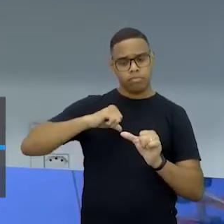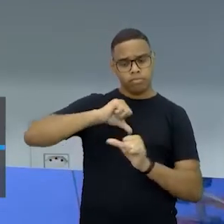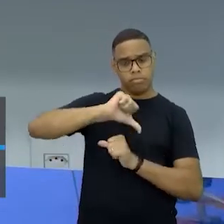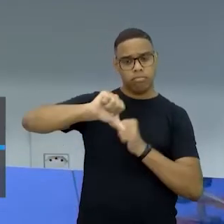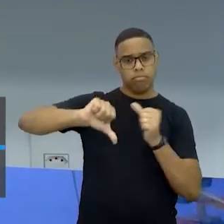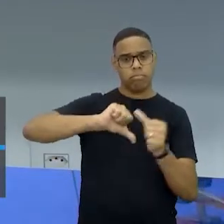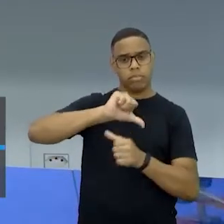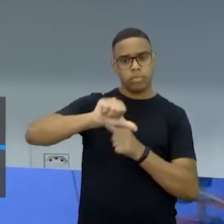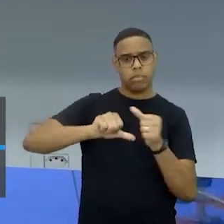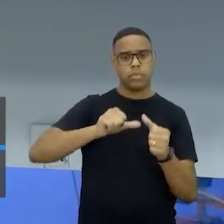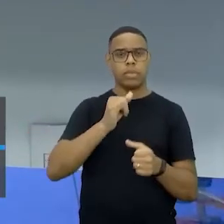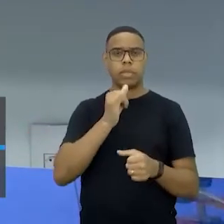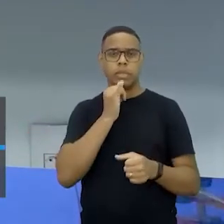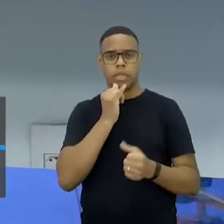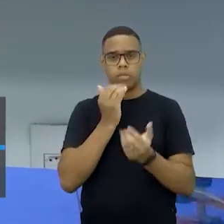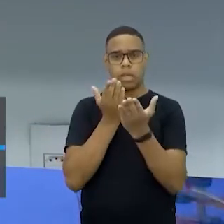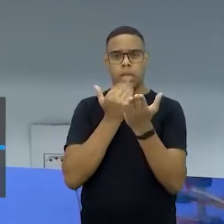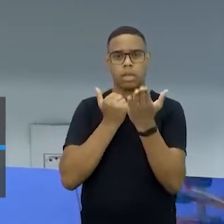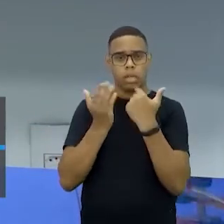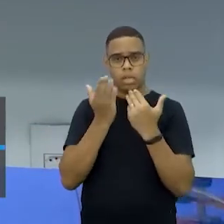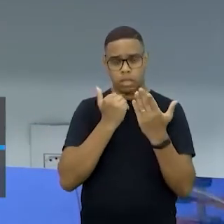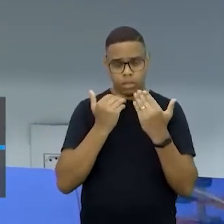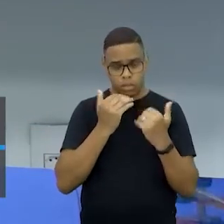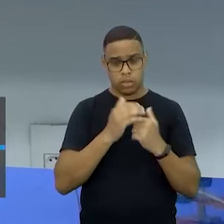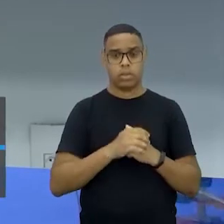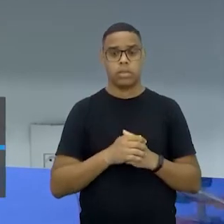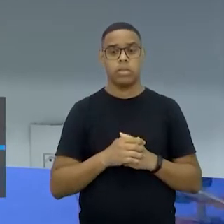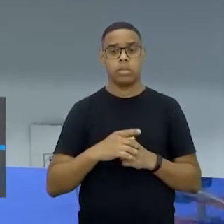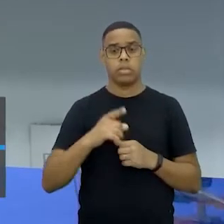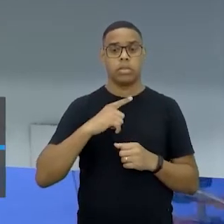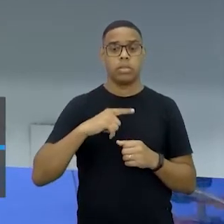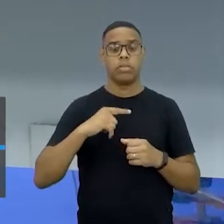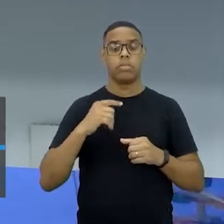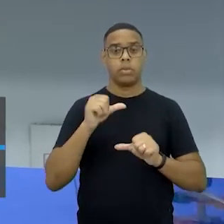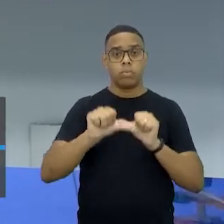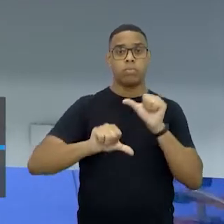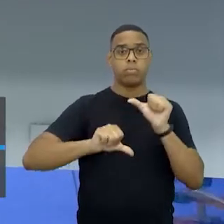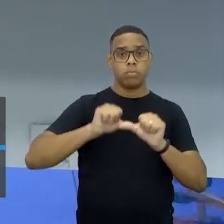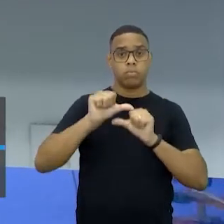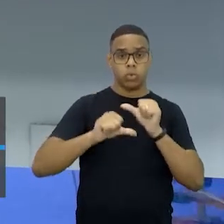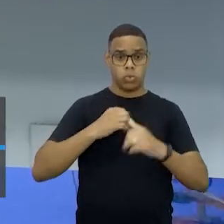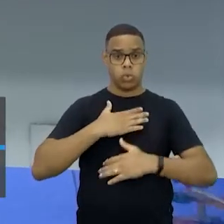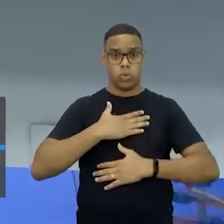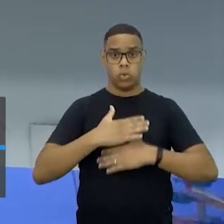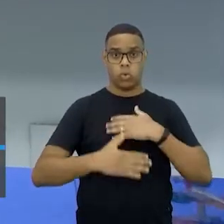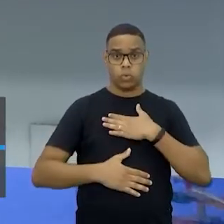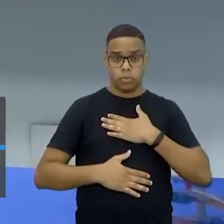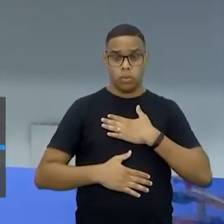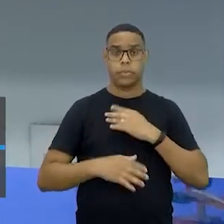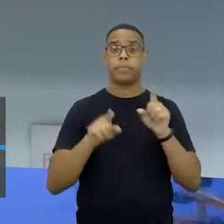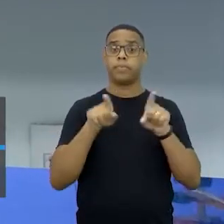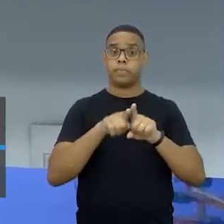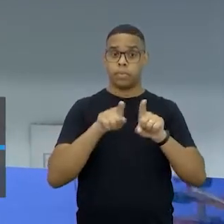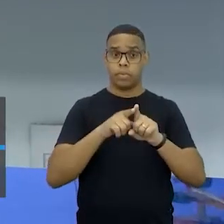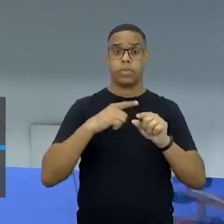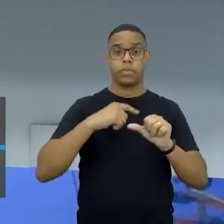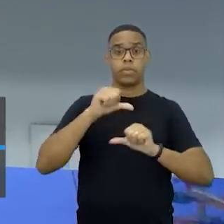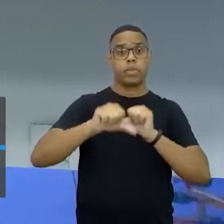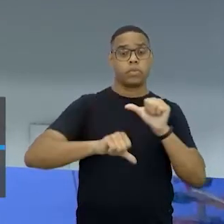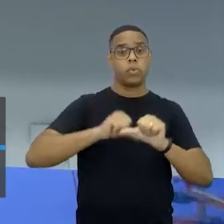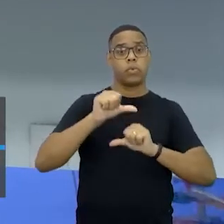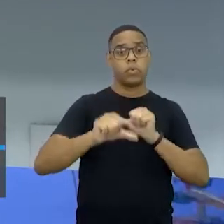exemplo na nossa alimentação a isso vem acompanhado com uma modificação fisiológica também vem